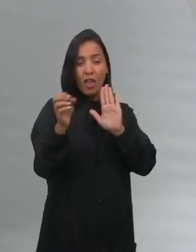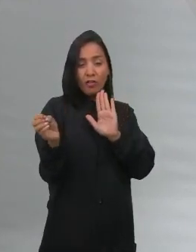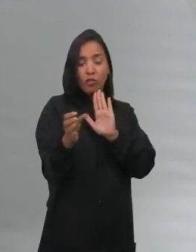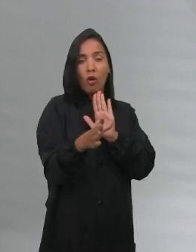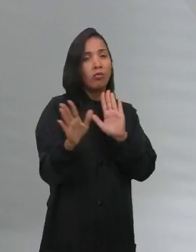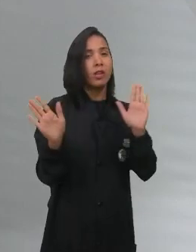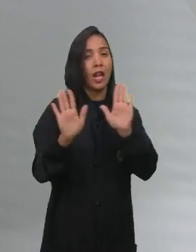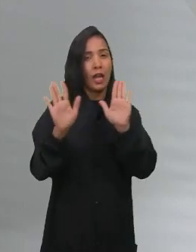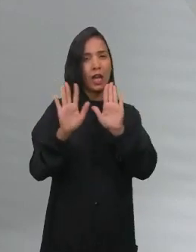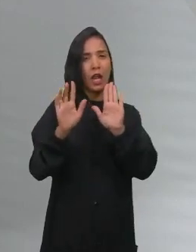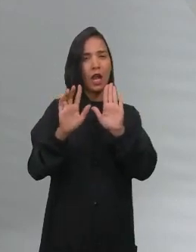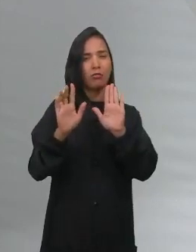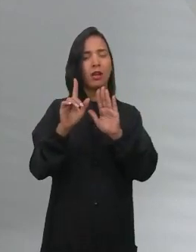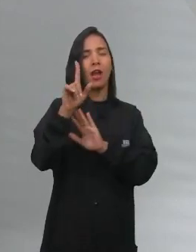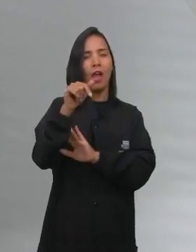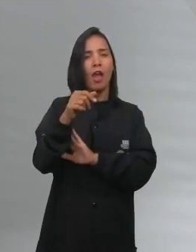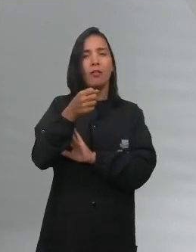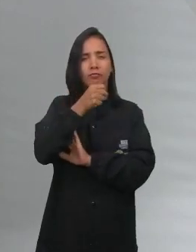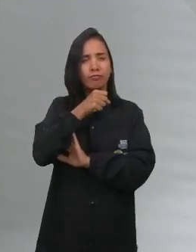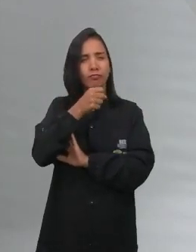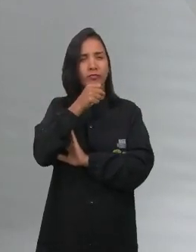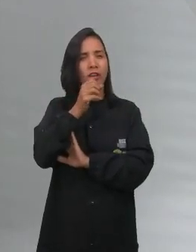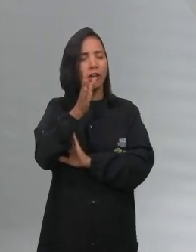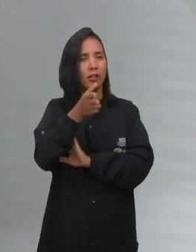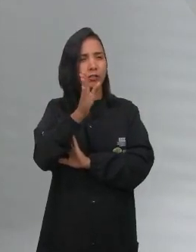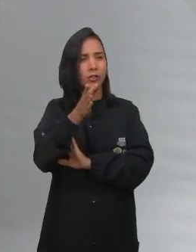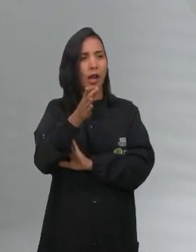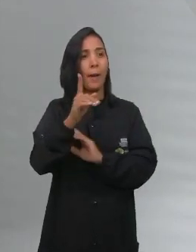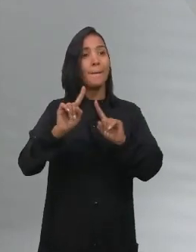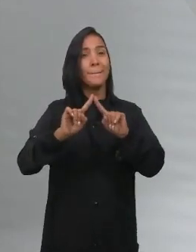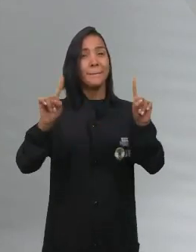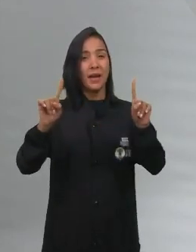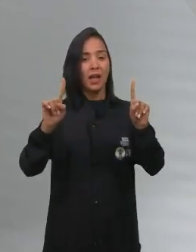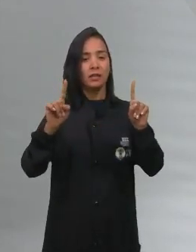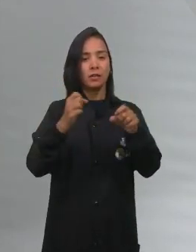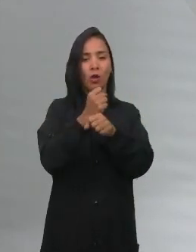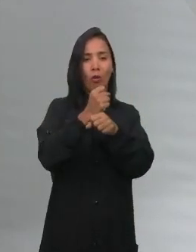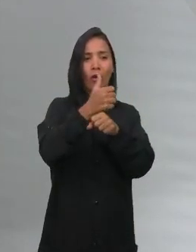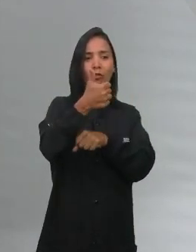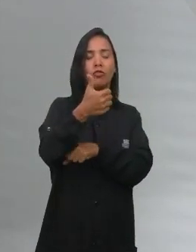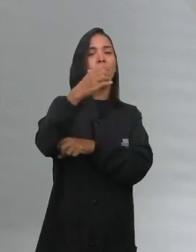o que estava acontecendo? Que época literária é essa? É o